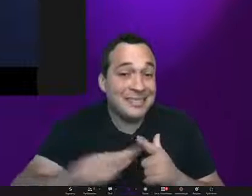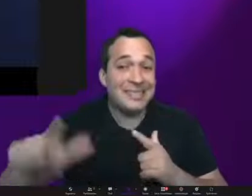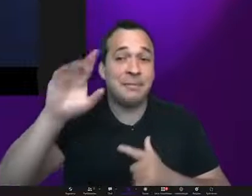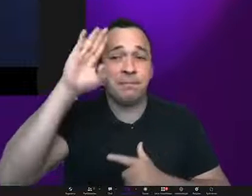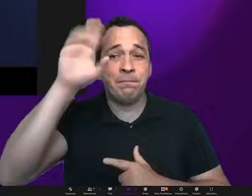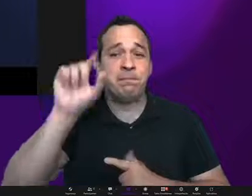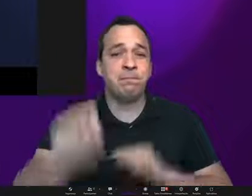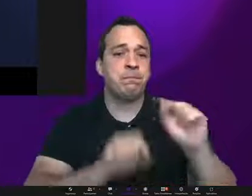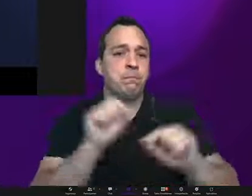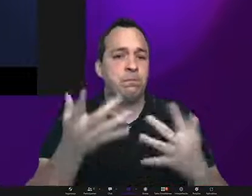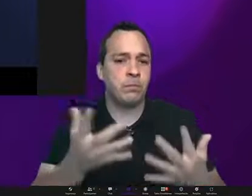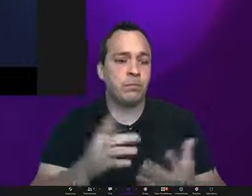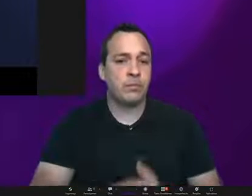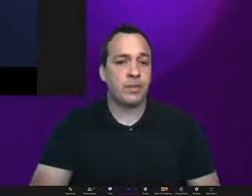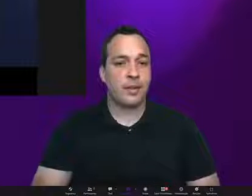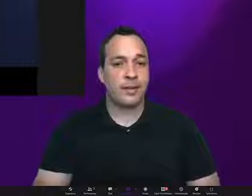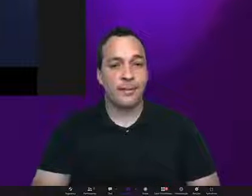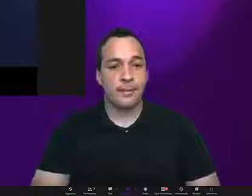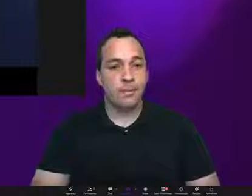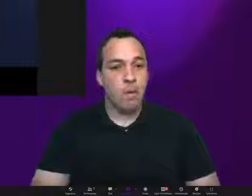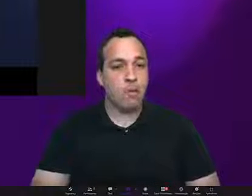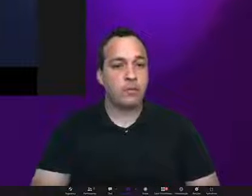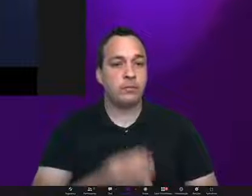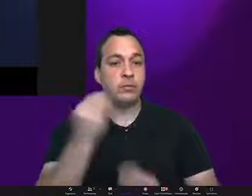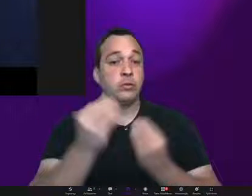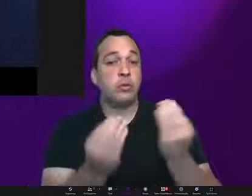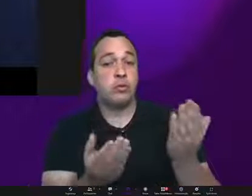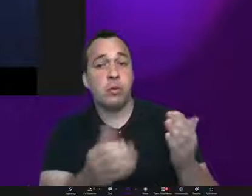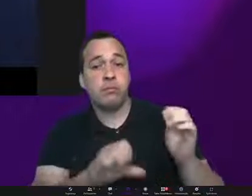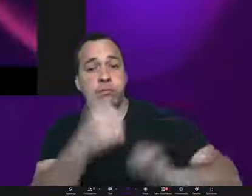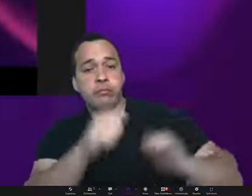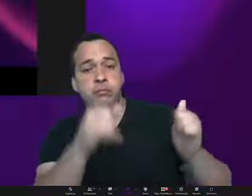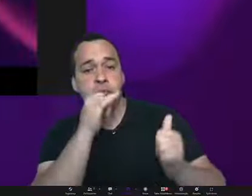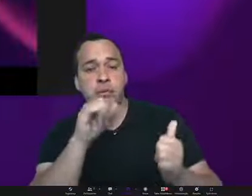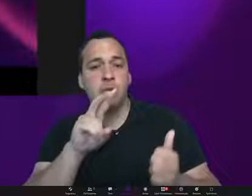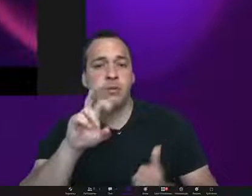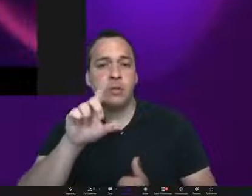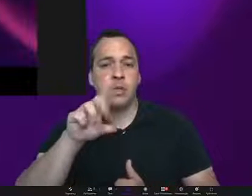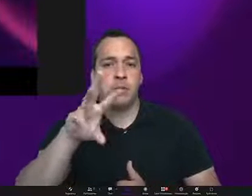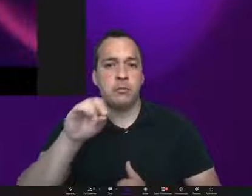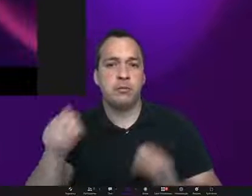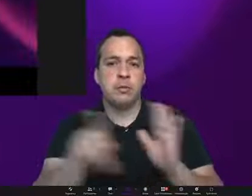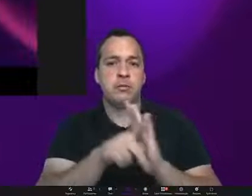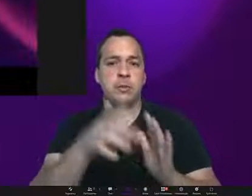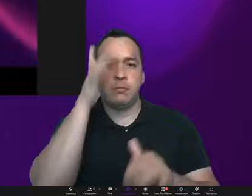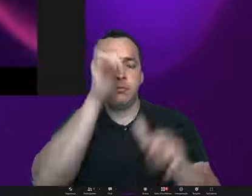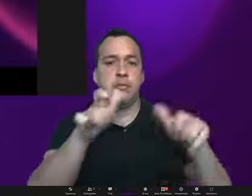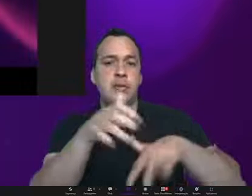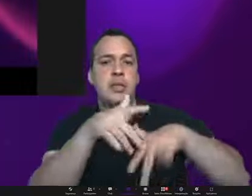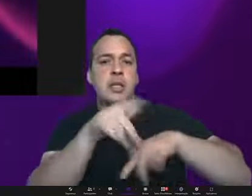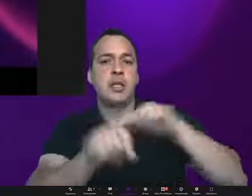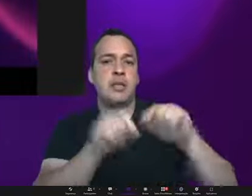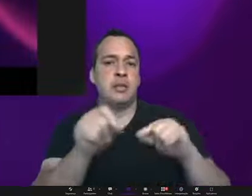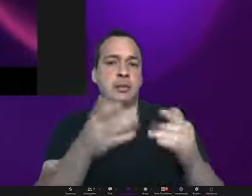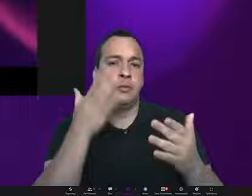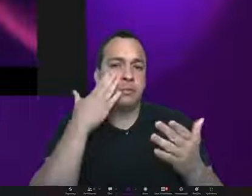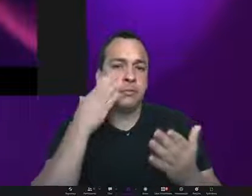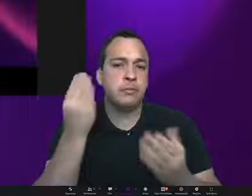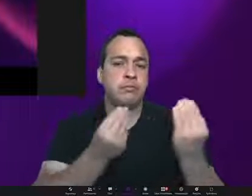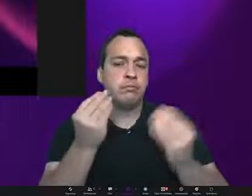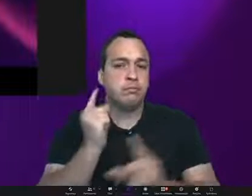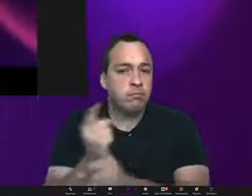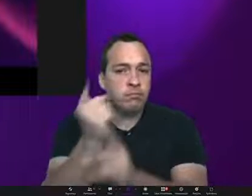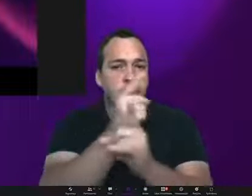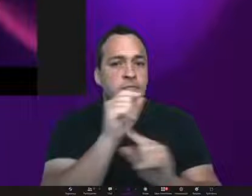desafio é como avaliar os status volêmicos do paciente, qual é a melhor forma. E a gente sabe que os nossos achados do